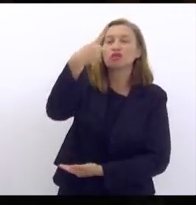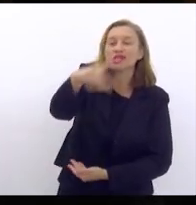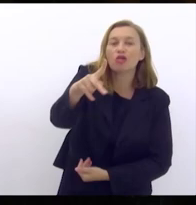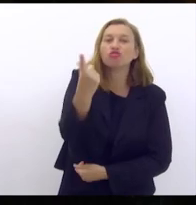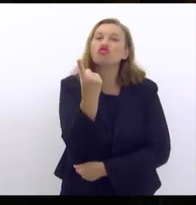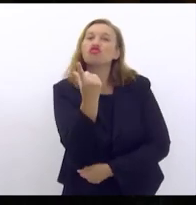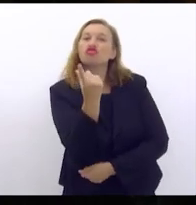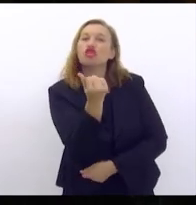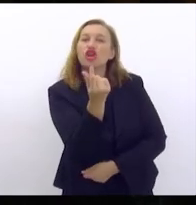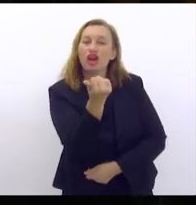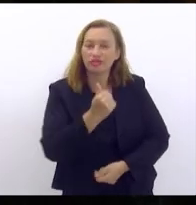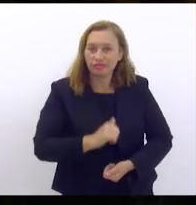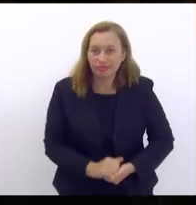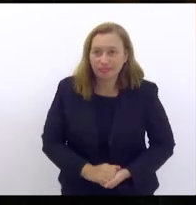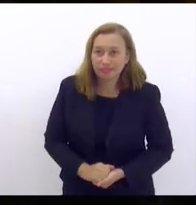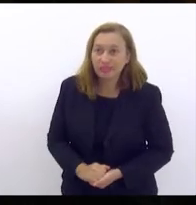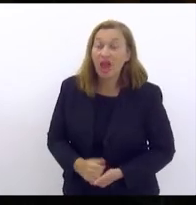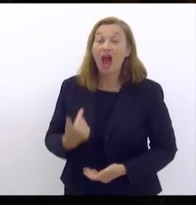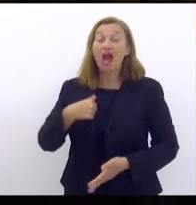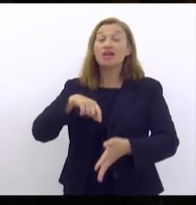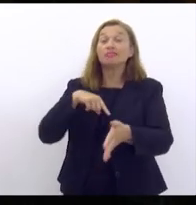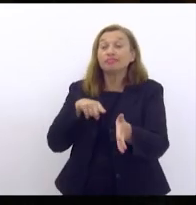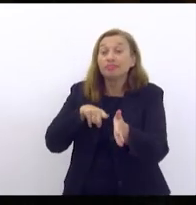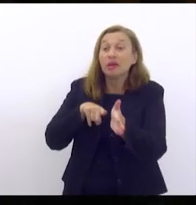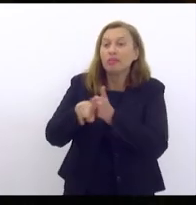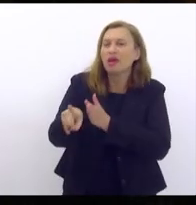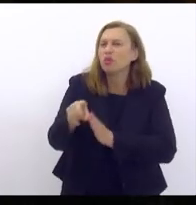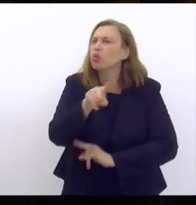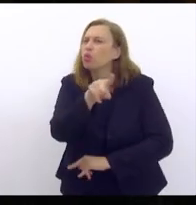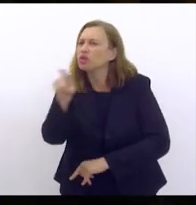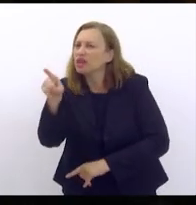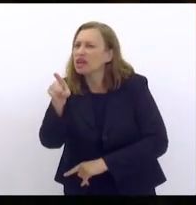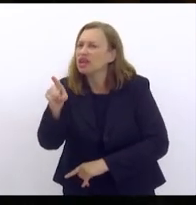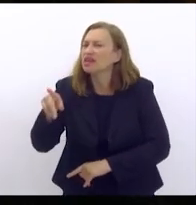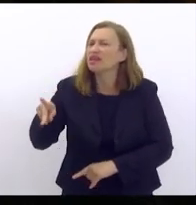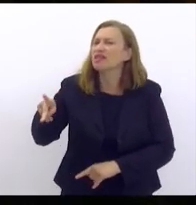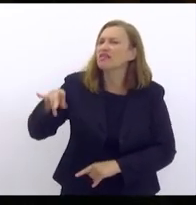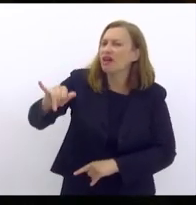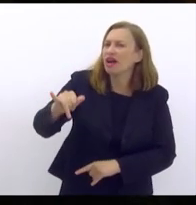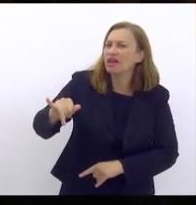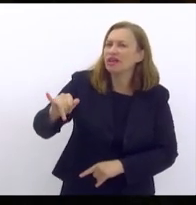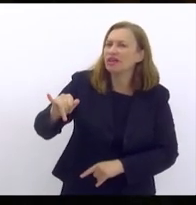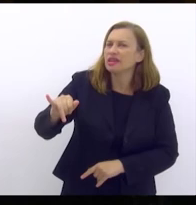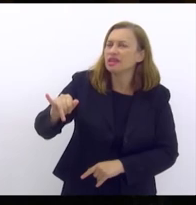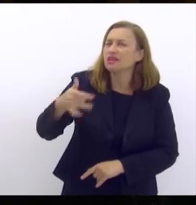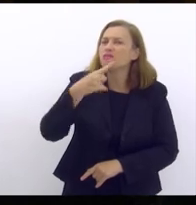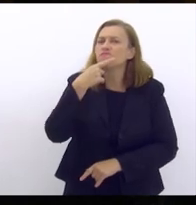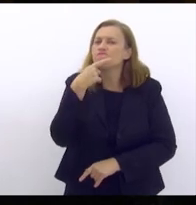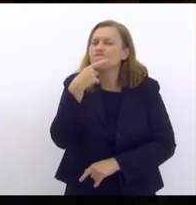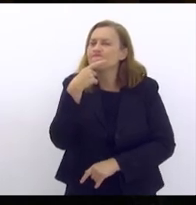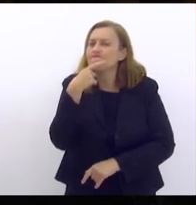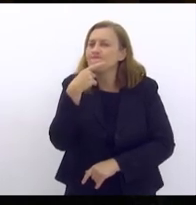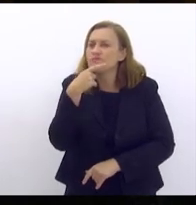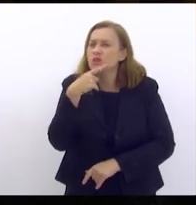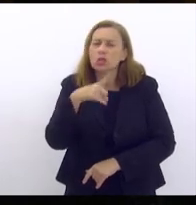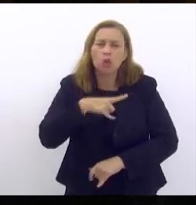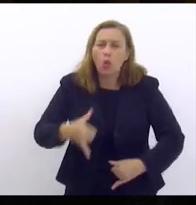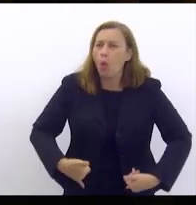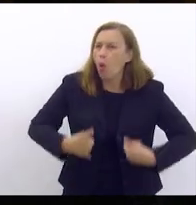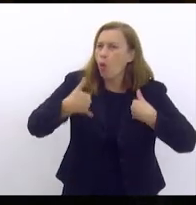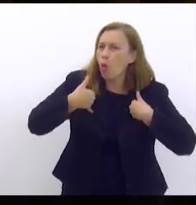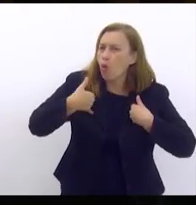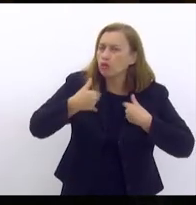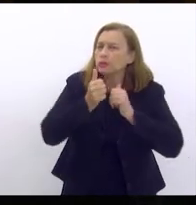contribuinte. E aí fica a minha pergunta. Quando ele vai fazer, ele disse que tem muito orgulho